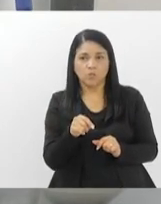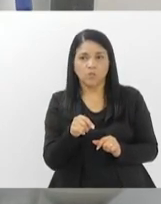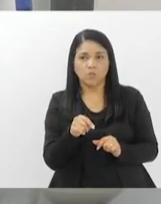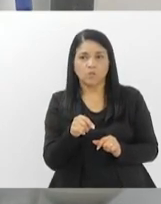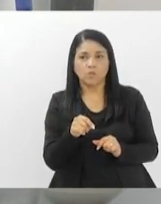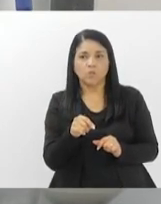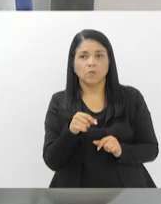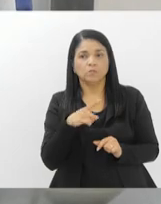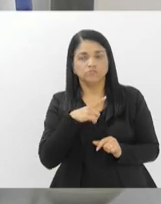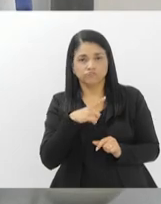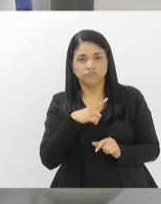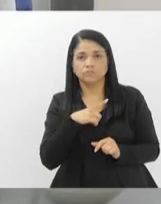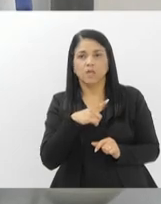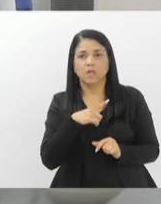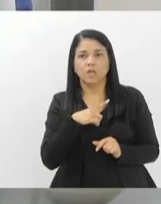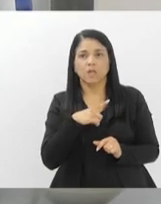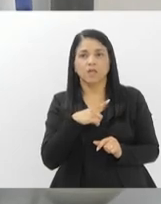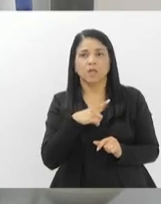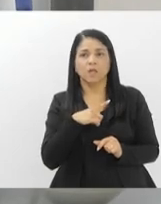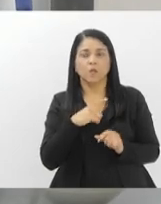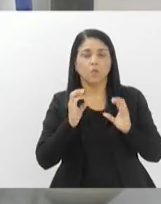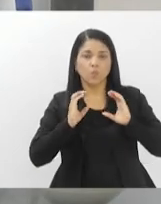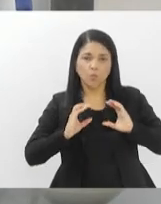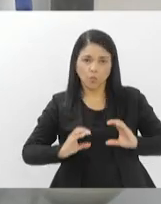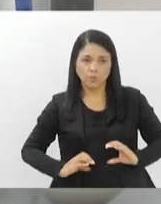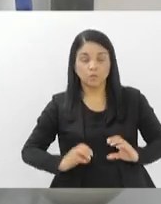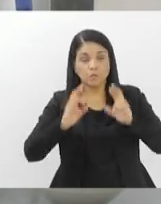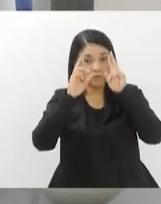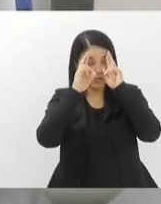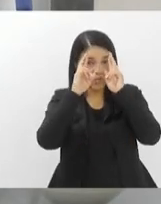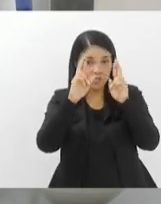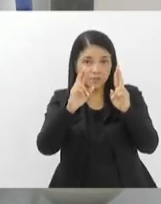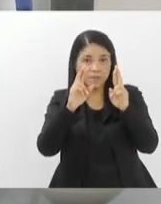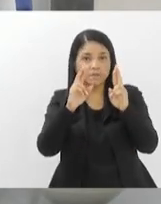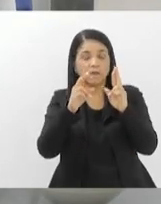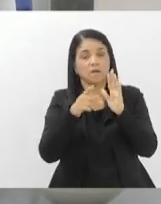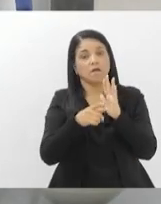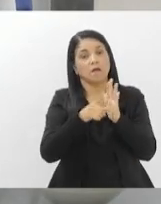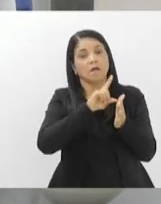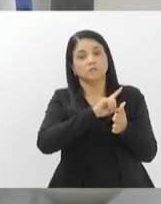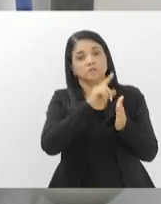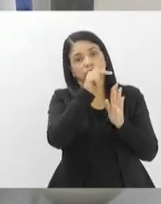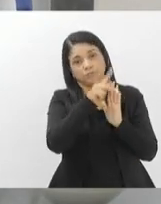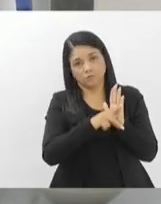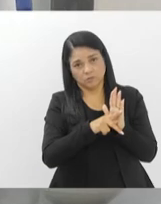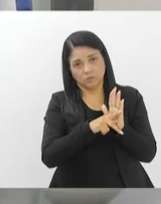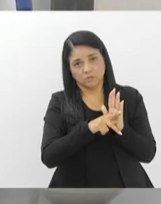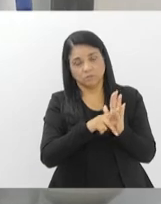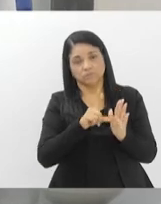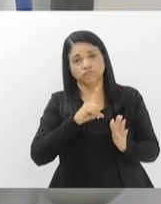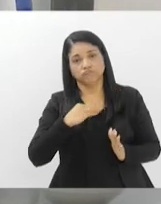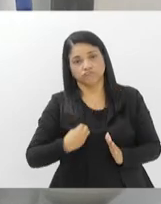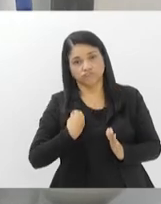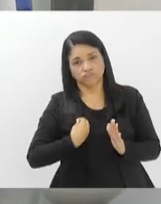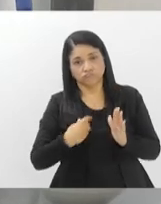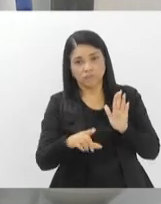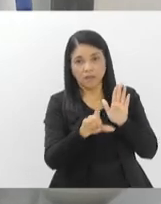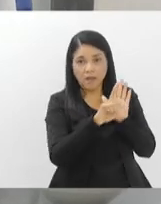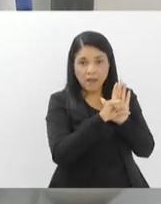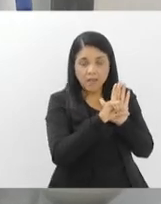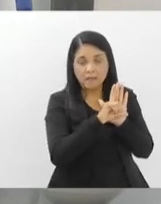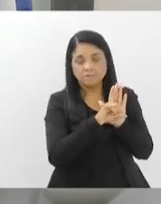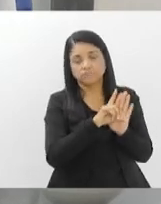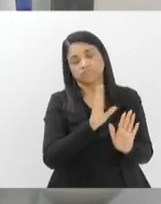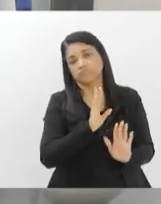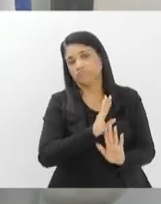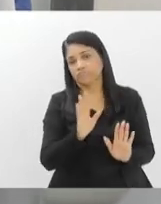a gente tem tido esse comportamento aqui, com todo respeito aos legisladores, mas de respeitar uma iniciativa anterior. Se já existe uma legislação ampla nesse